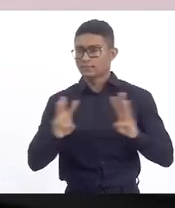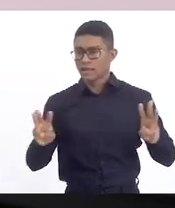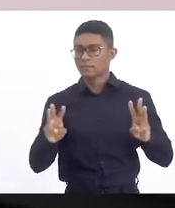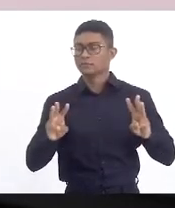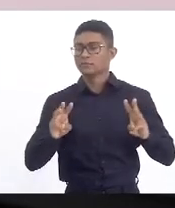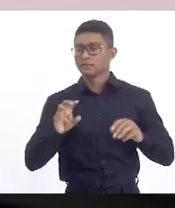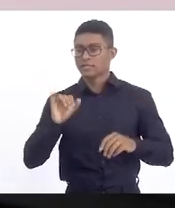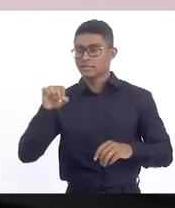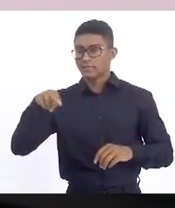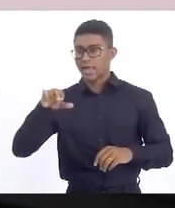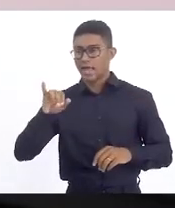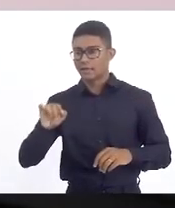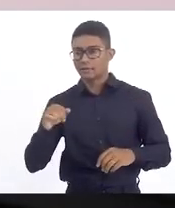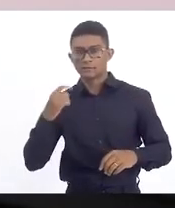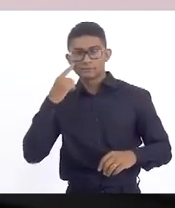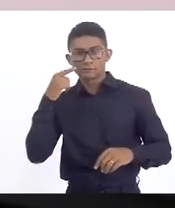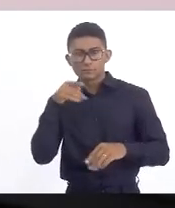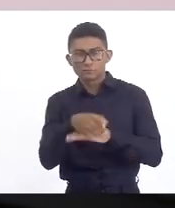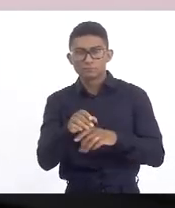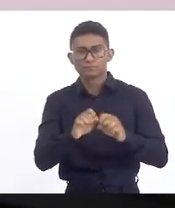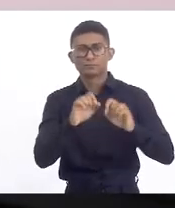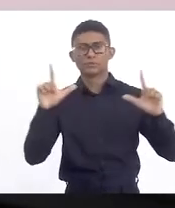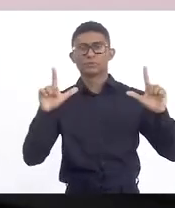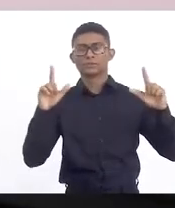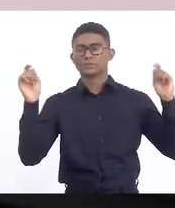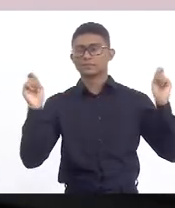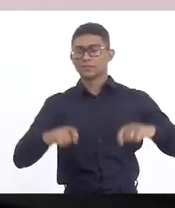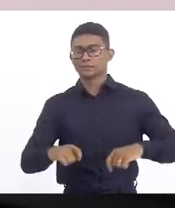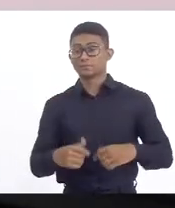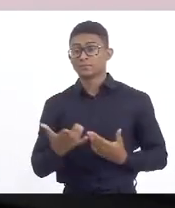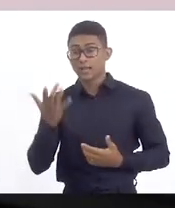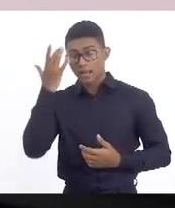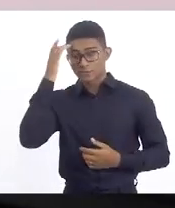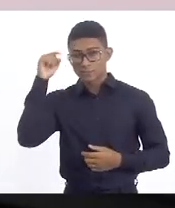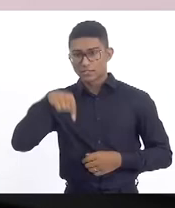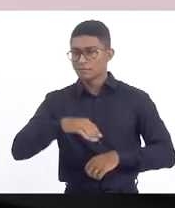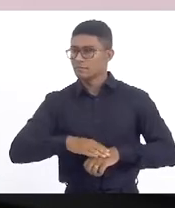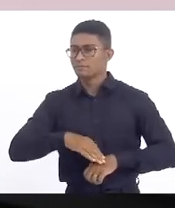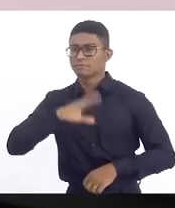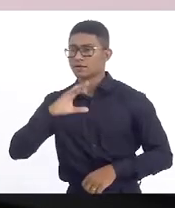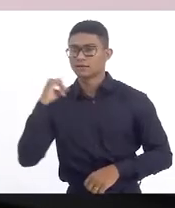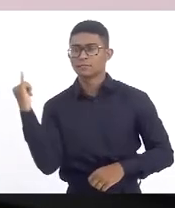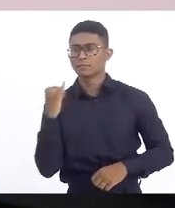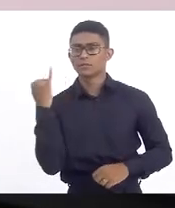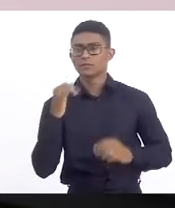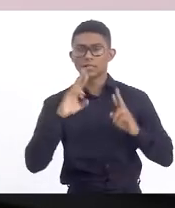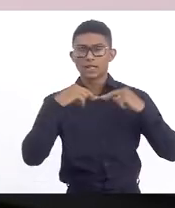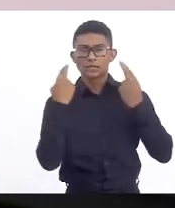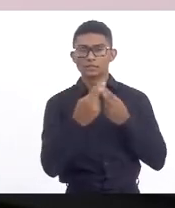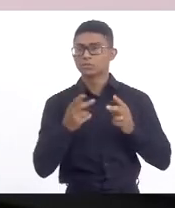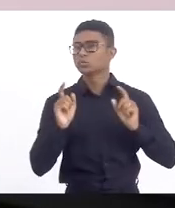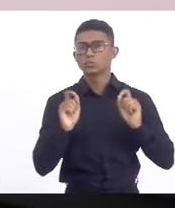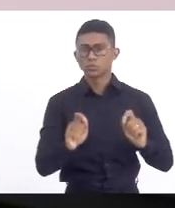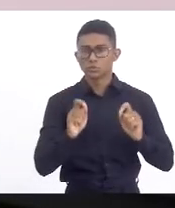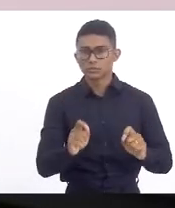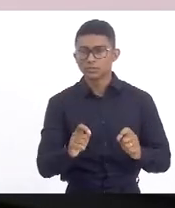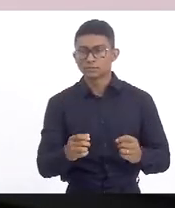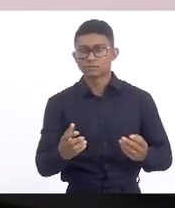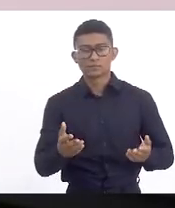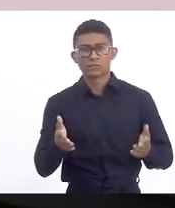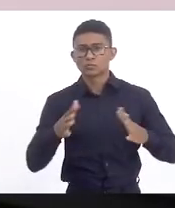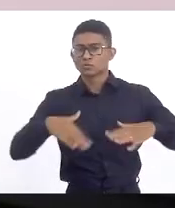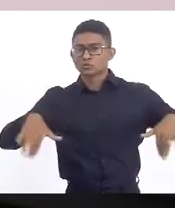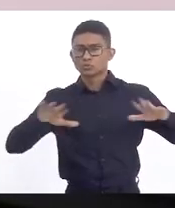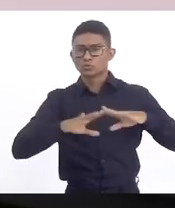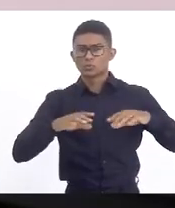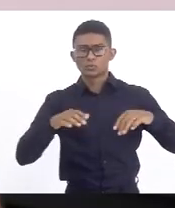os seus questionamentos. Mas o mais importante que eu acho que essa comissão faz é que os atores envolvidos nesse